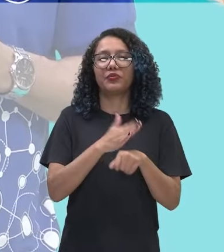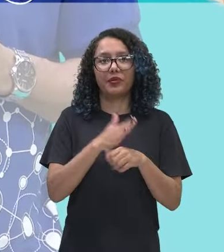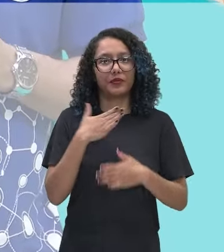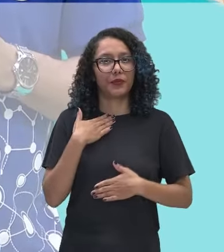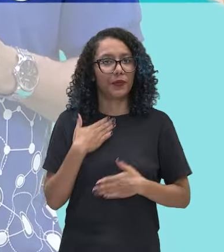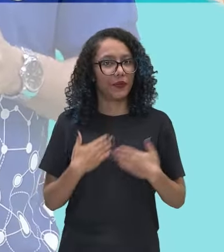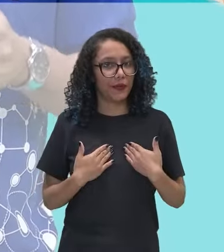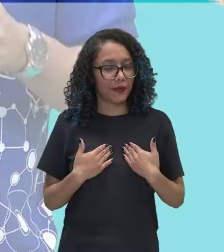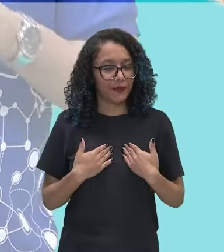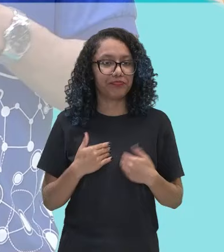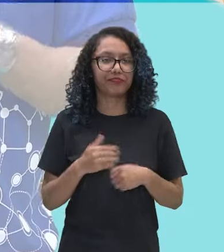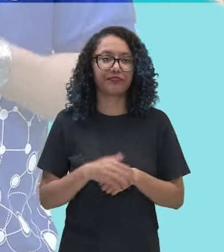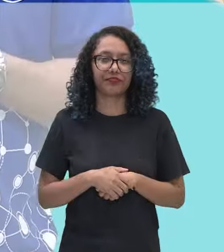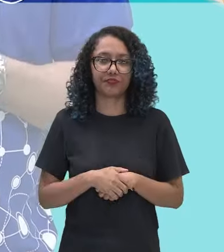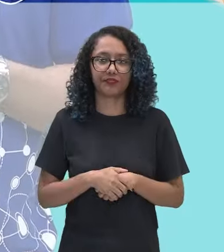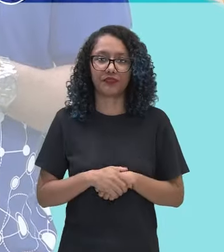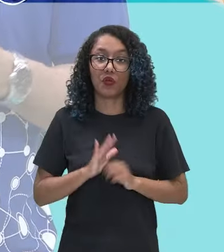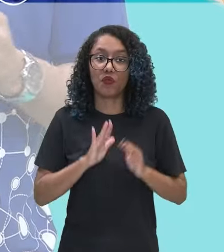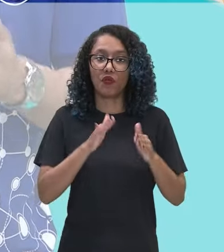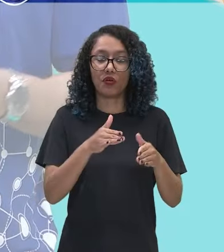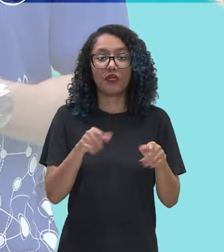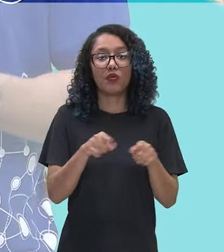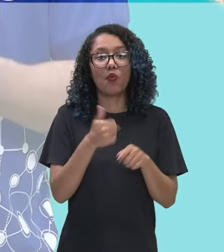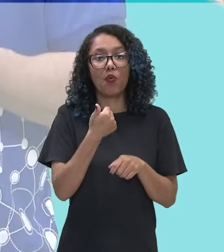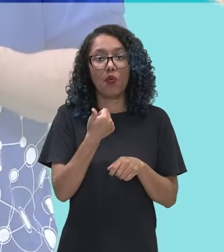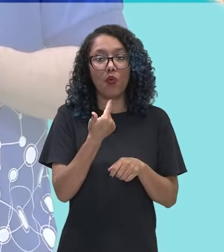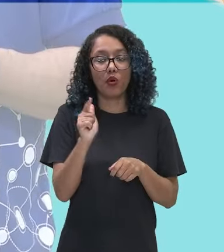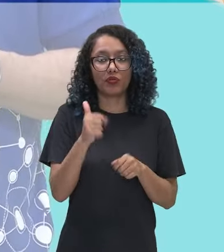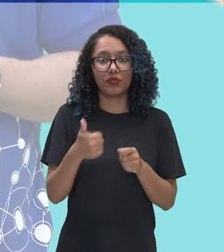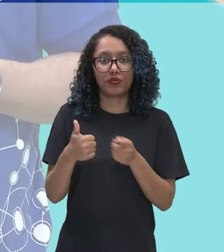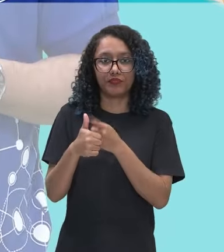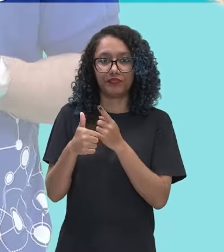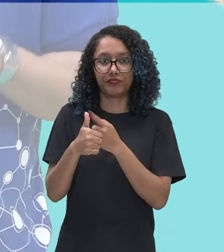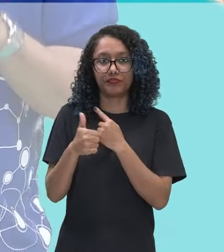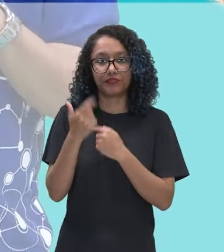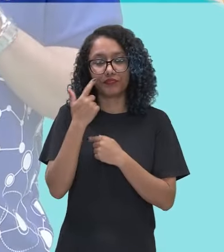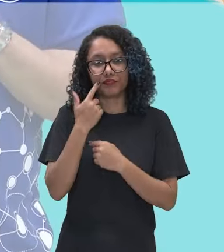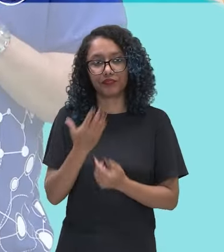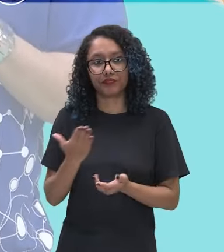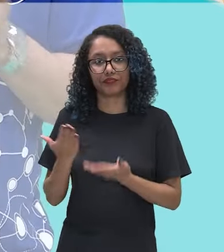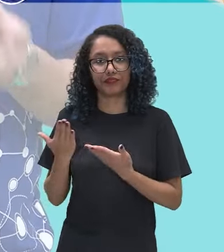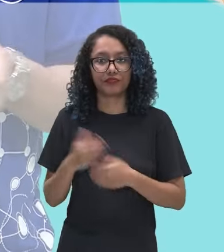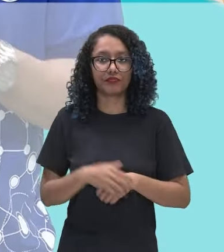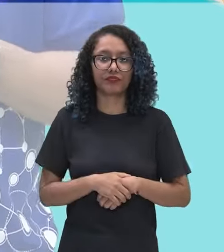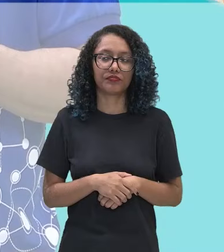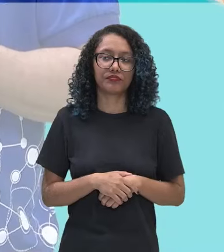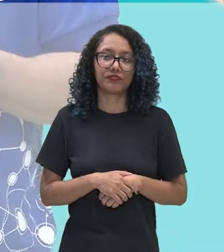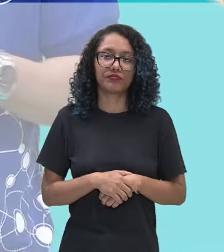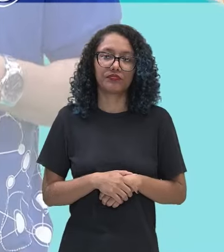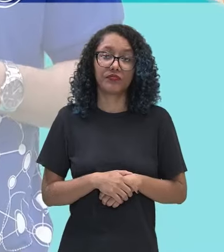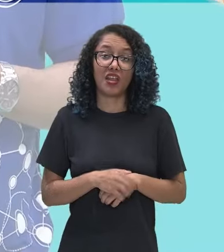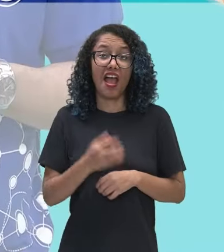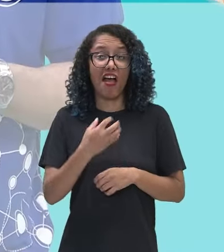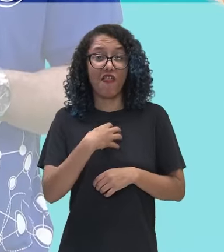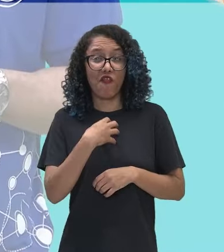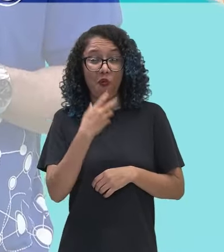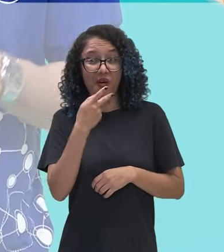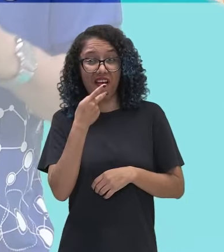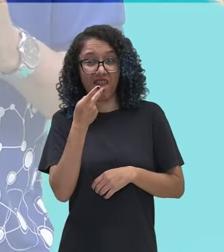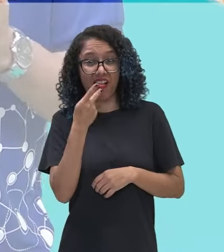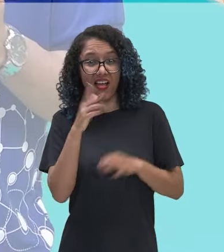tá? E aí sustainability ou sustentability, essa pronúncia pode variar, depender aí do